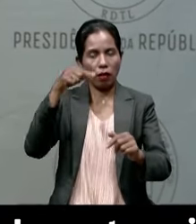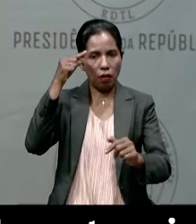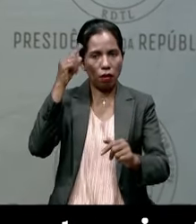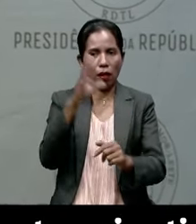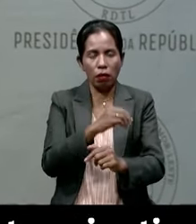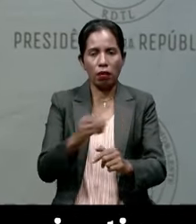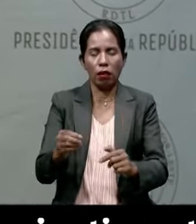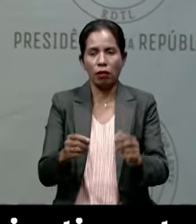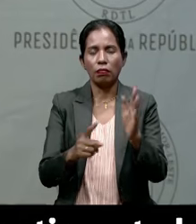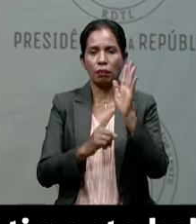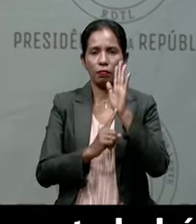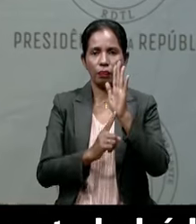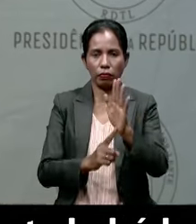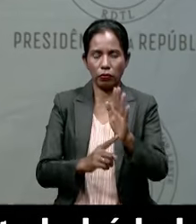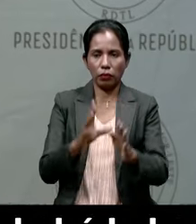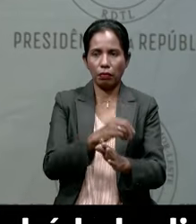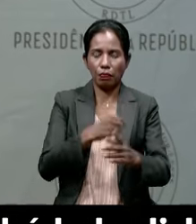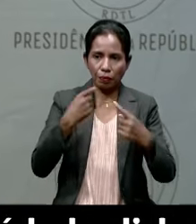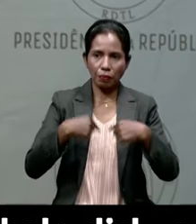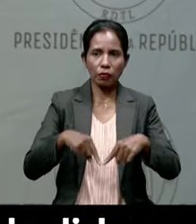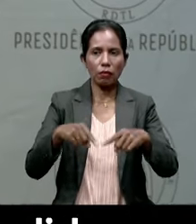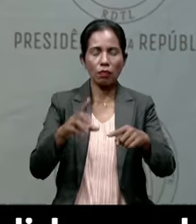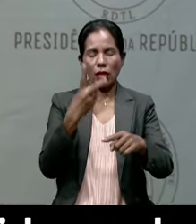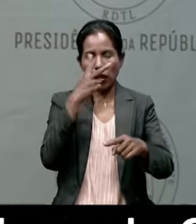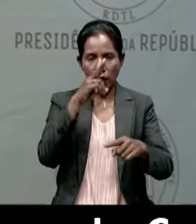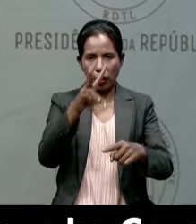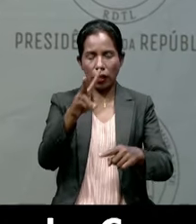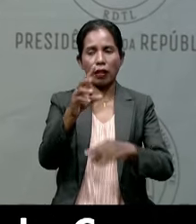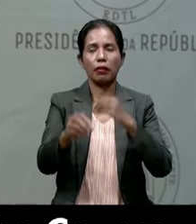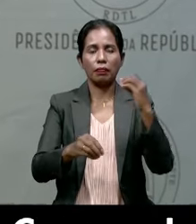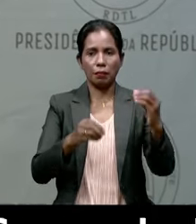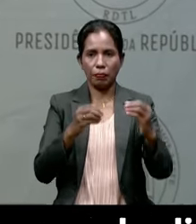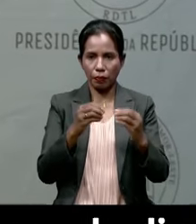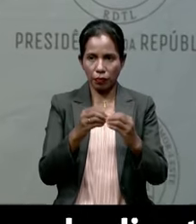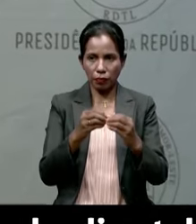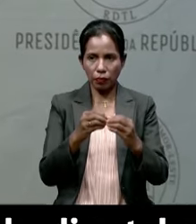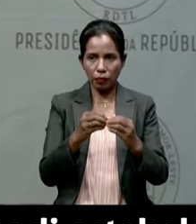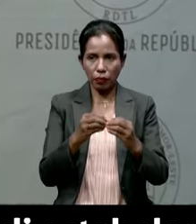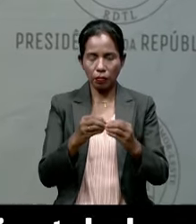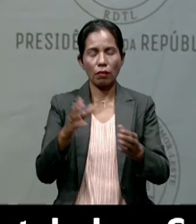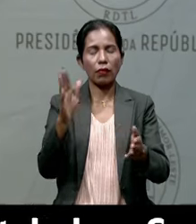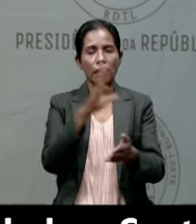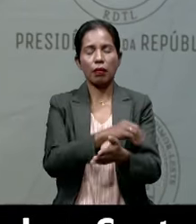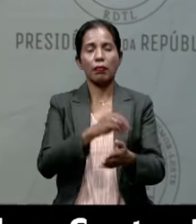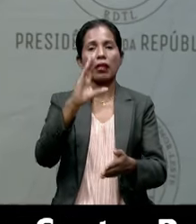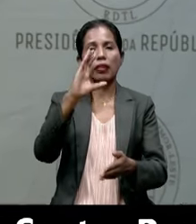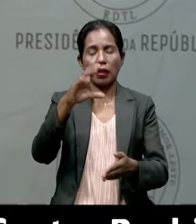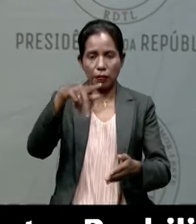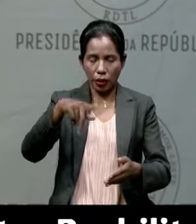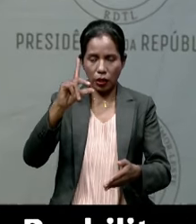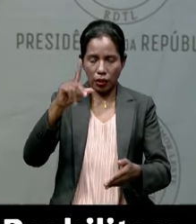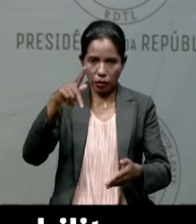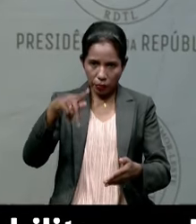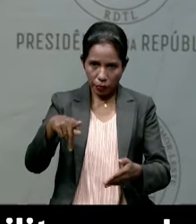diz especificamente que vai reforçar os vistos da Cplp para que eles